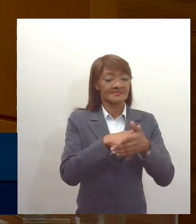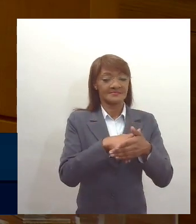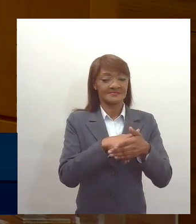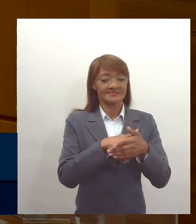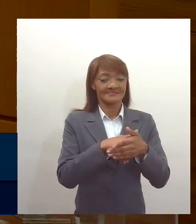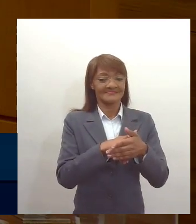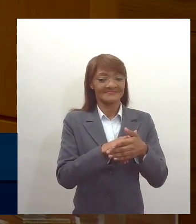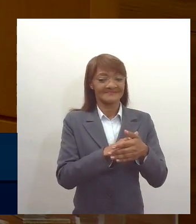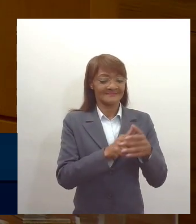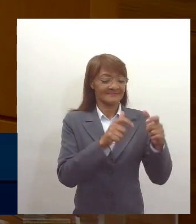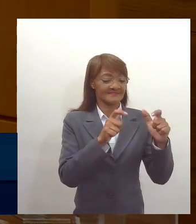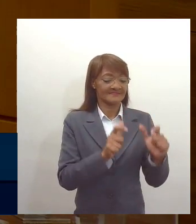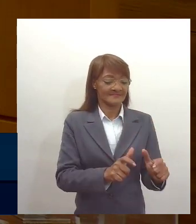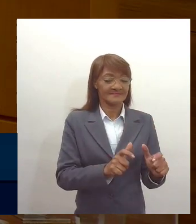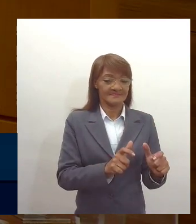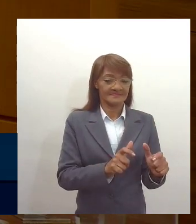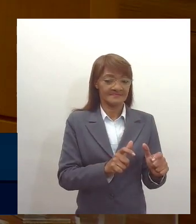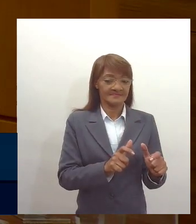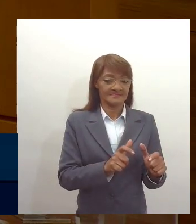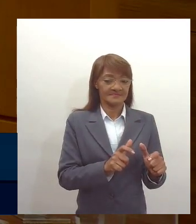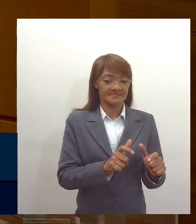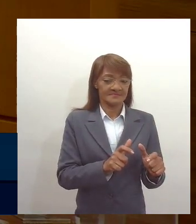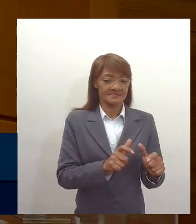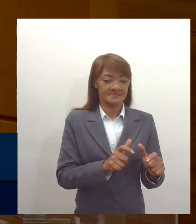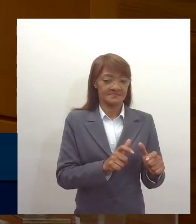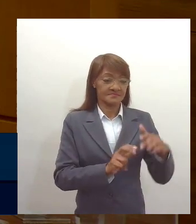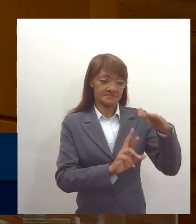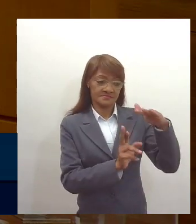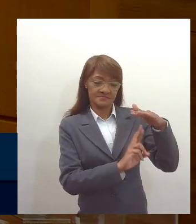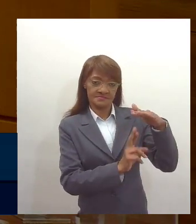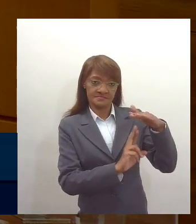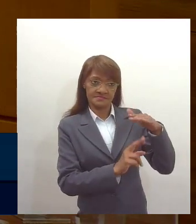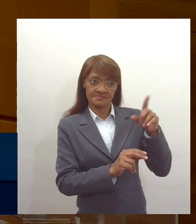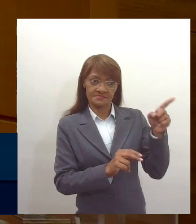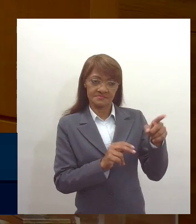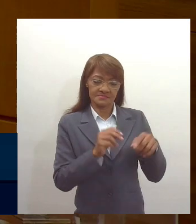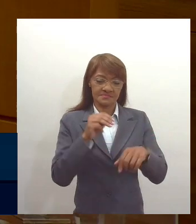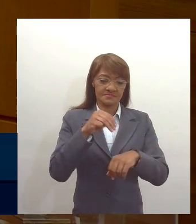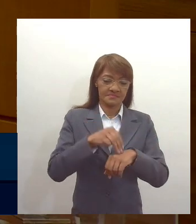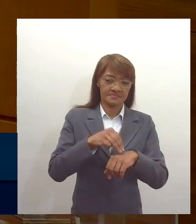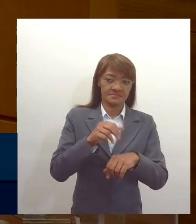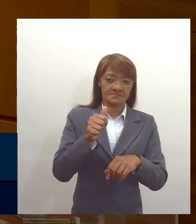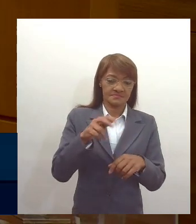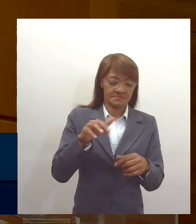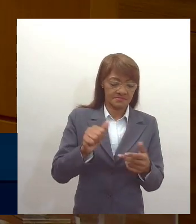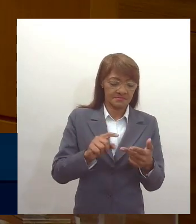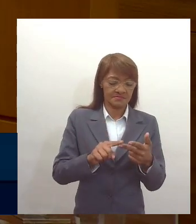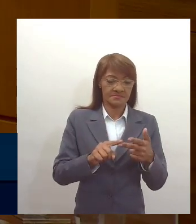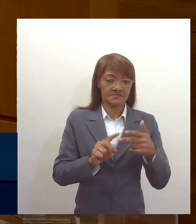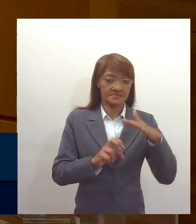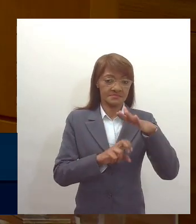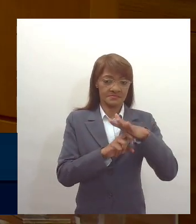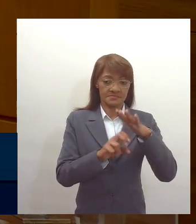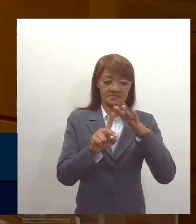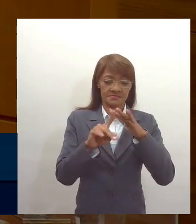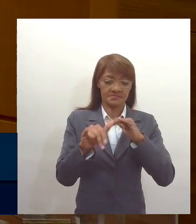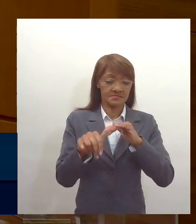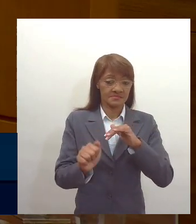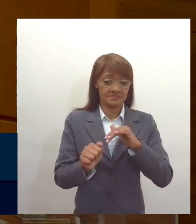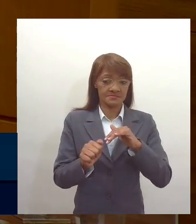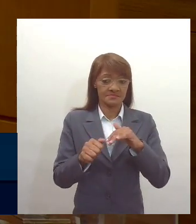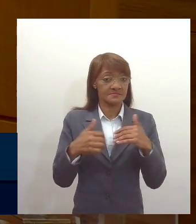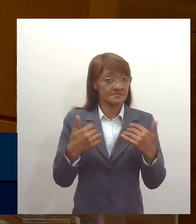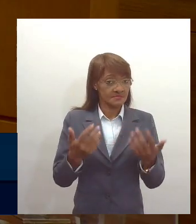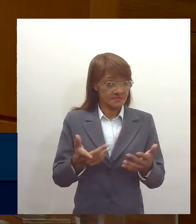os terminais da Atalaia, do Dia, estavam com policiamento preventivo. No Dia, tinham